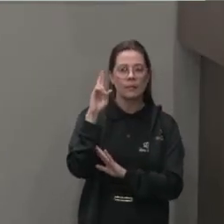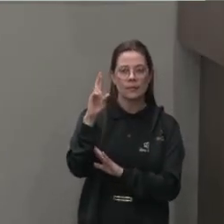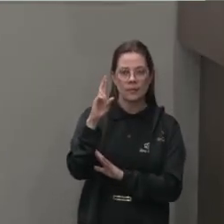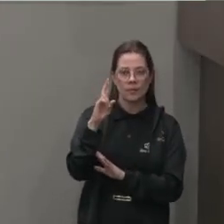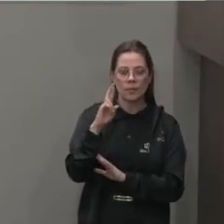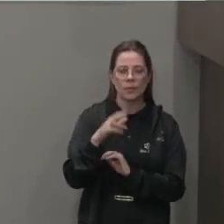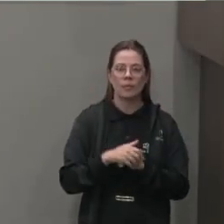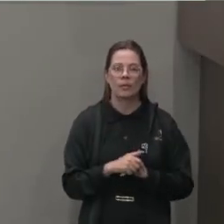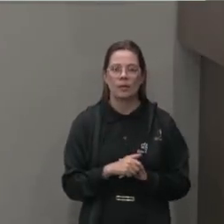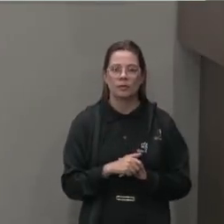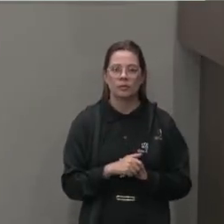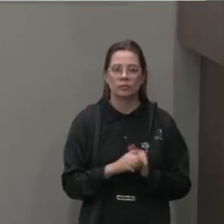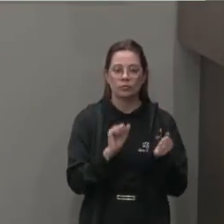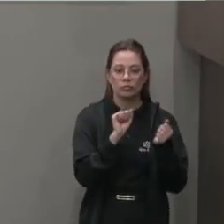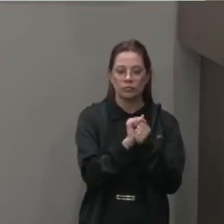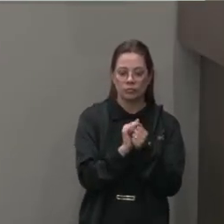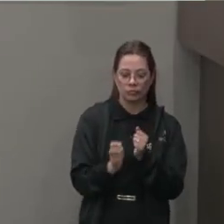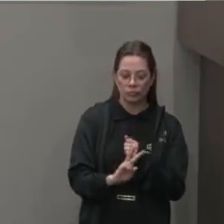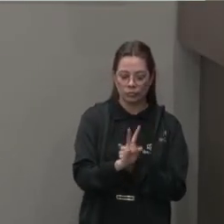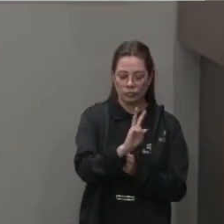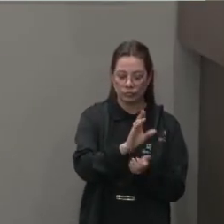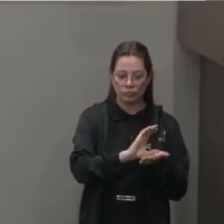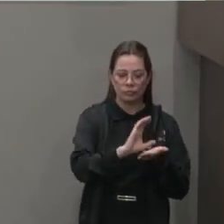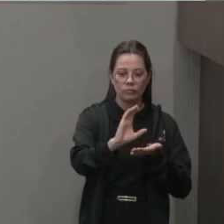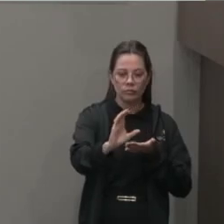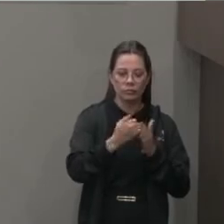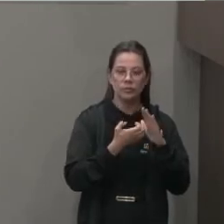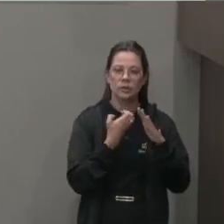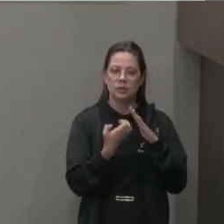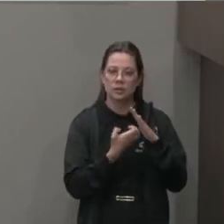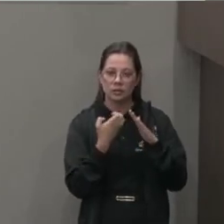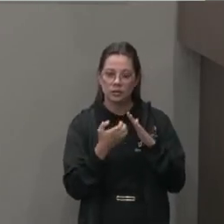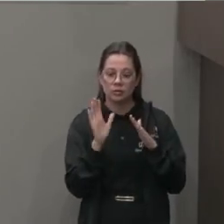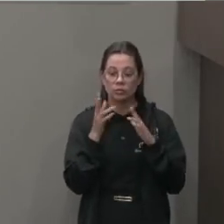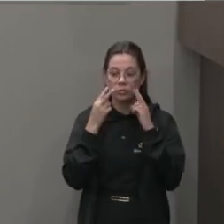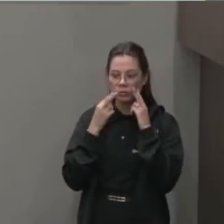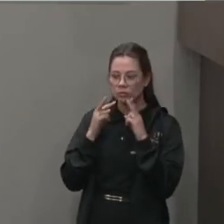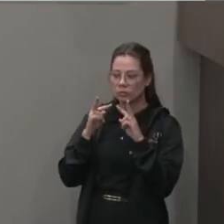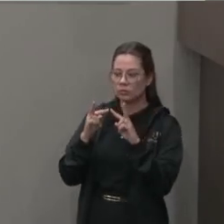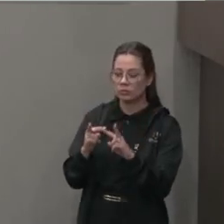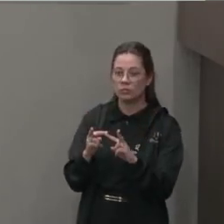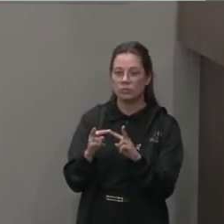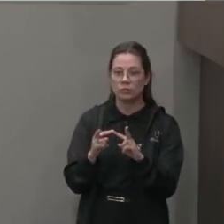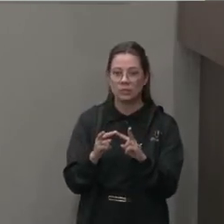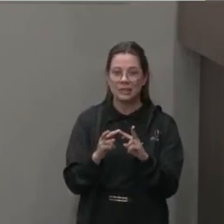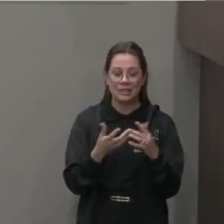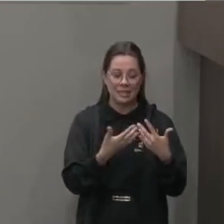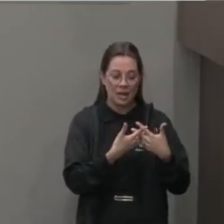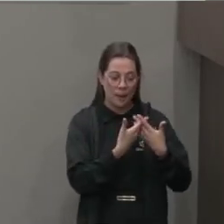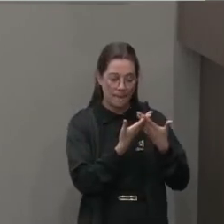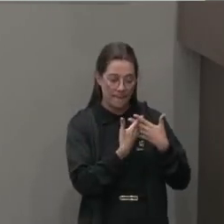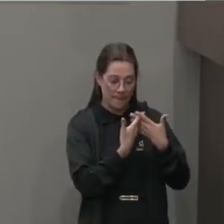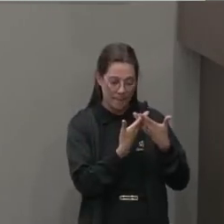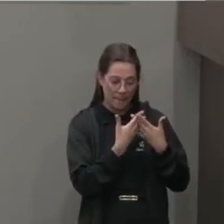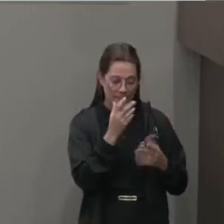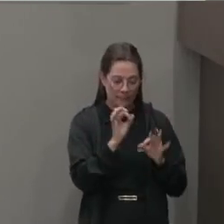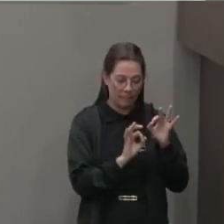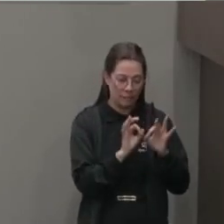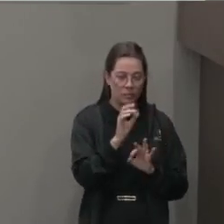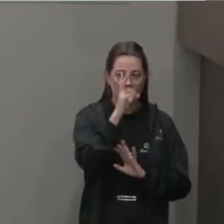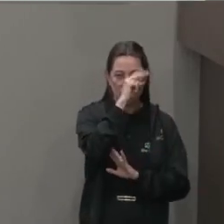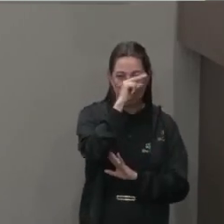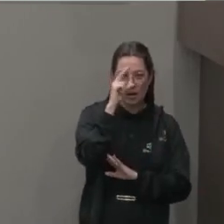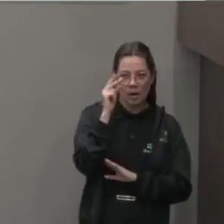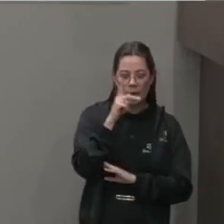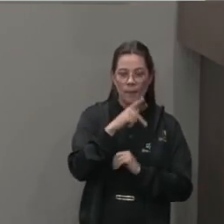contrapartida é tanto em cima do valor do investimento. Aí o empresário, ele já olha para essa máquina de ascensão que é o município de Passo